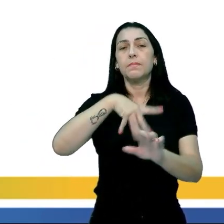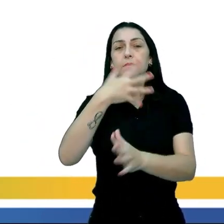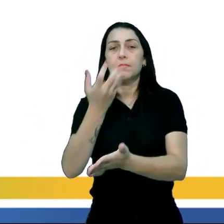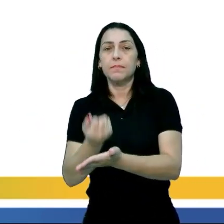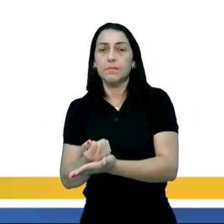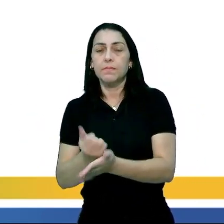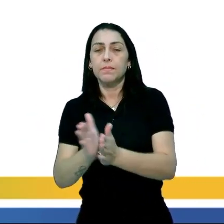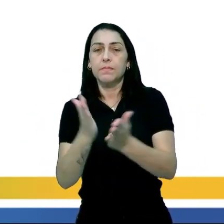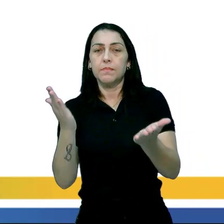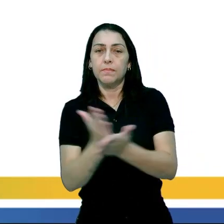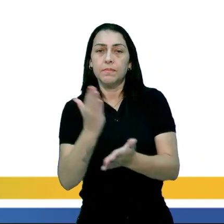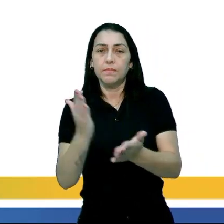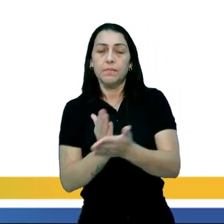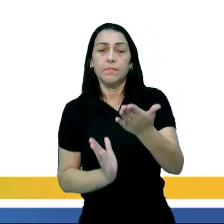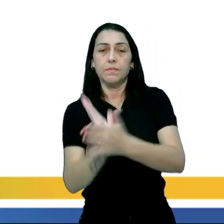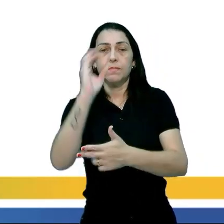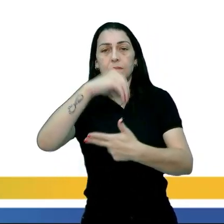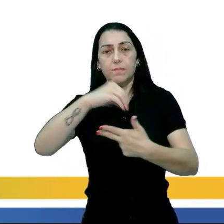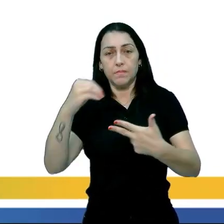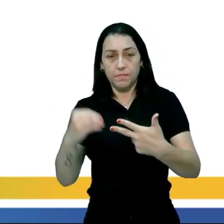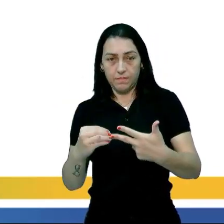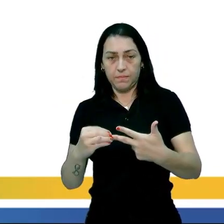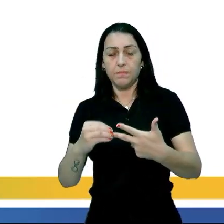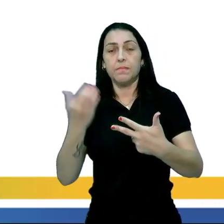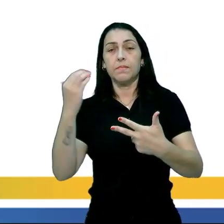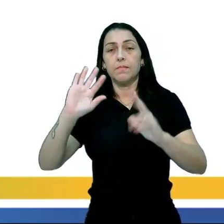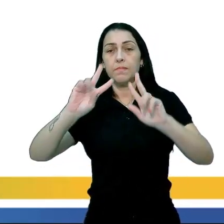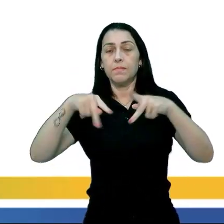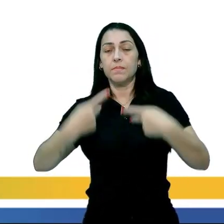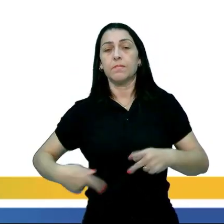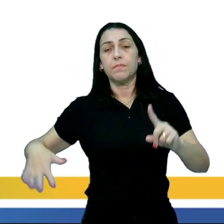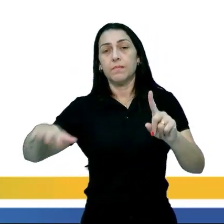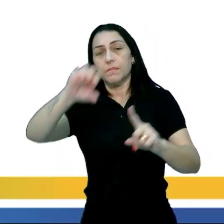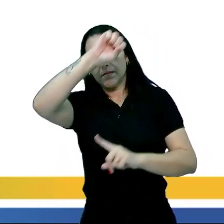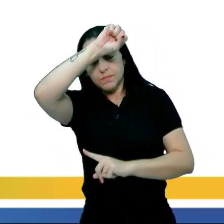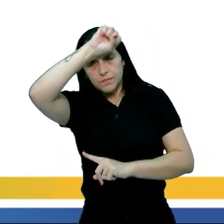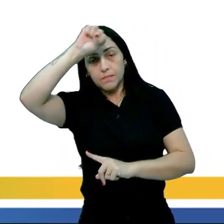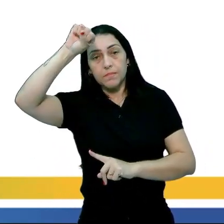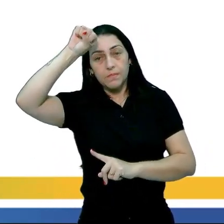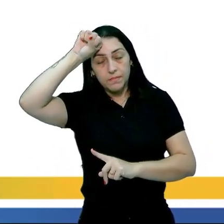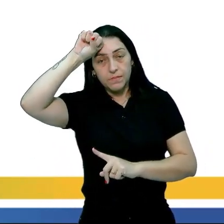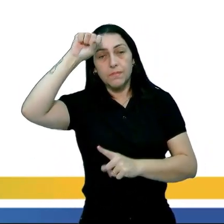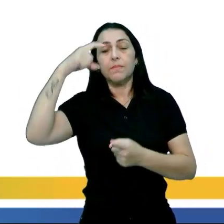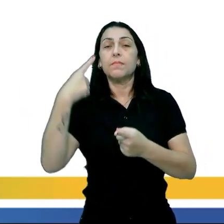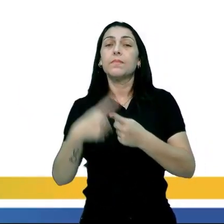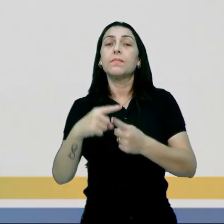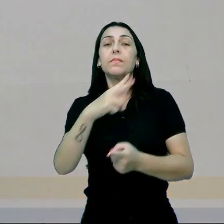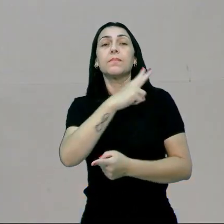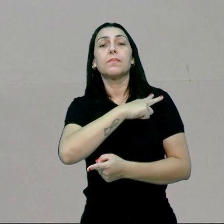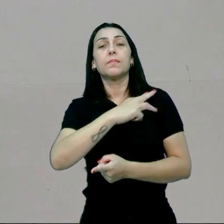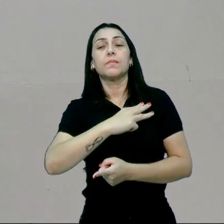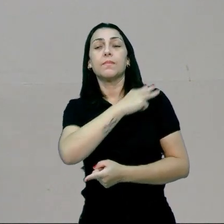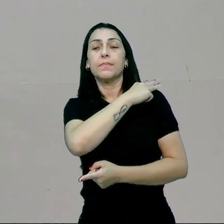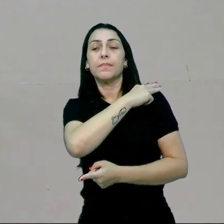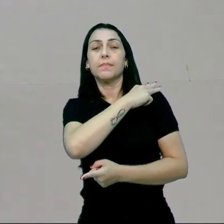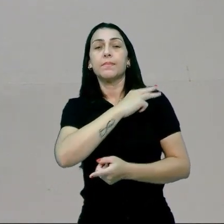Prova Enem, volume de Ciências Humanas e Sociais Aplicadas, do 2º ano de